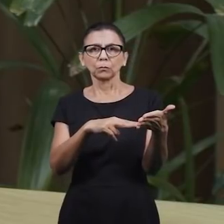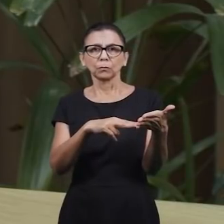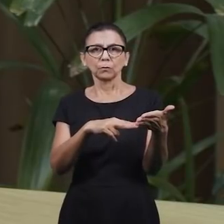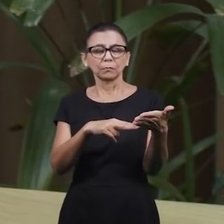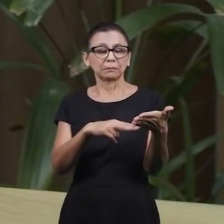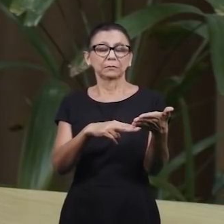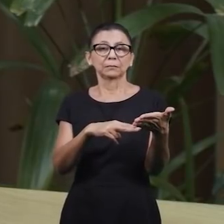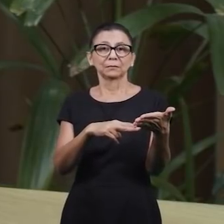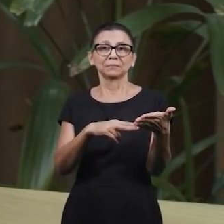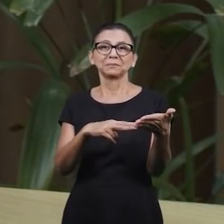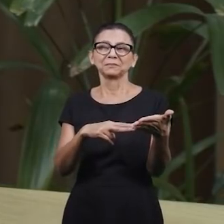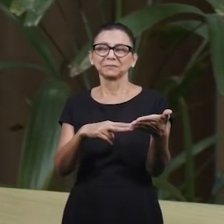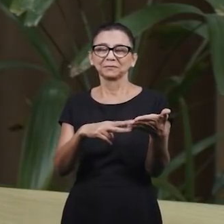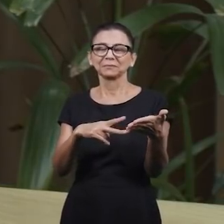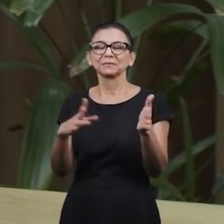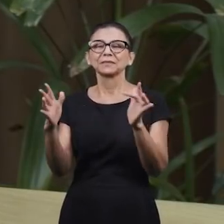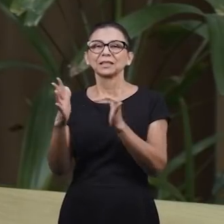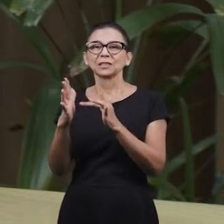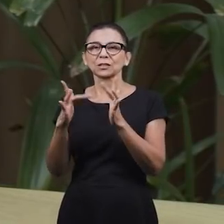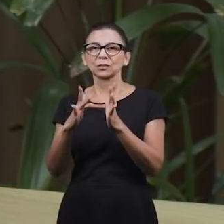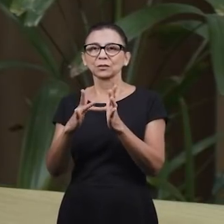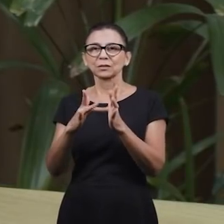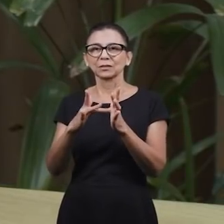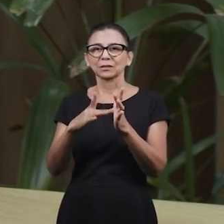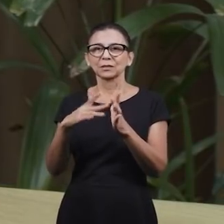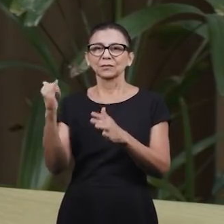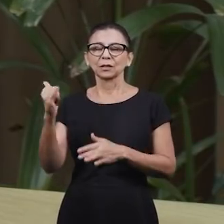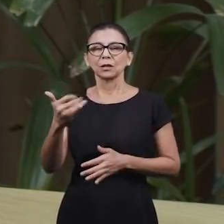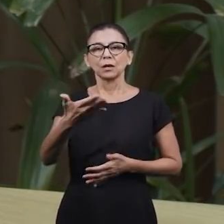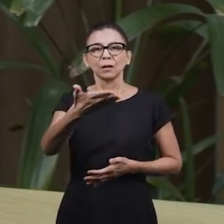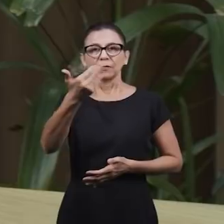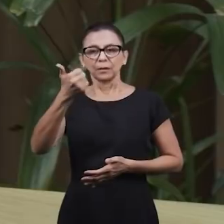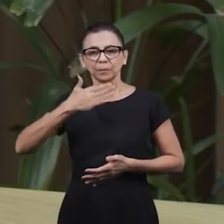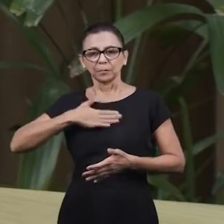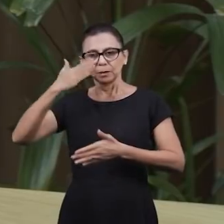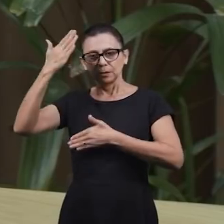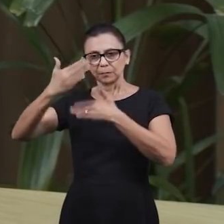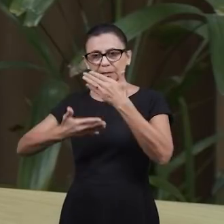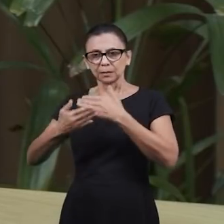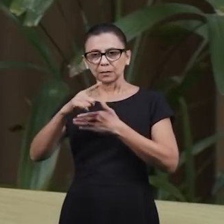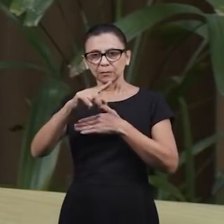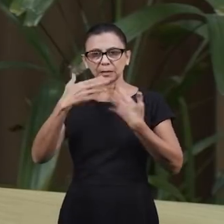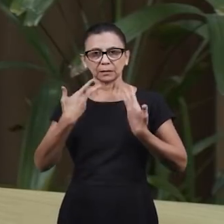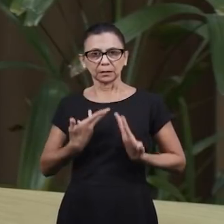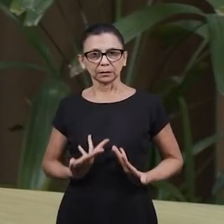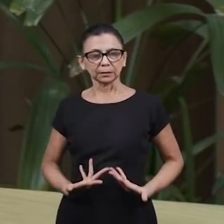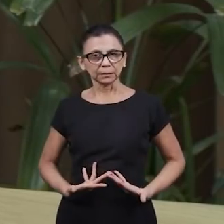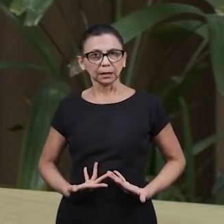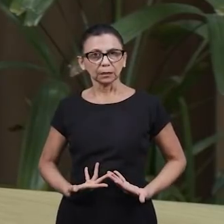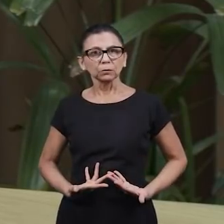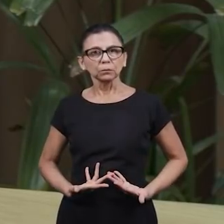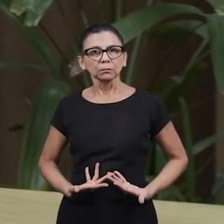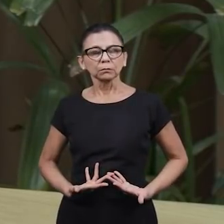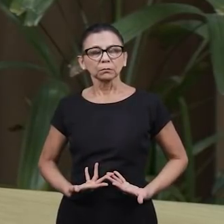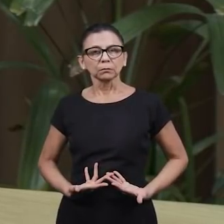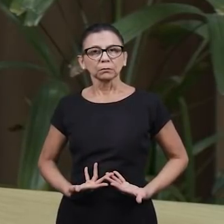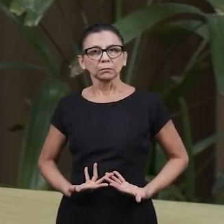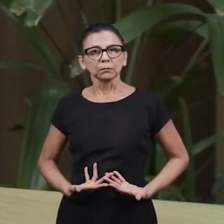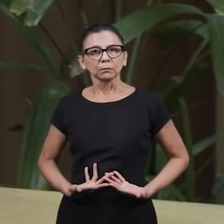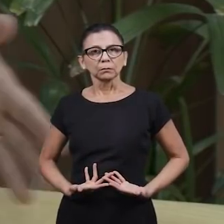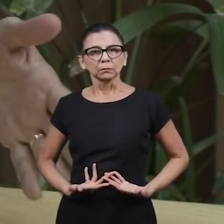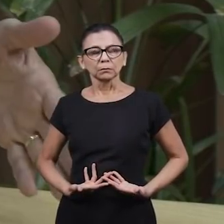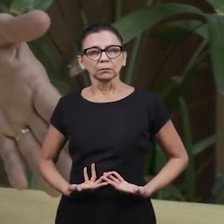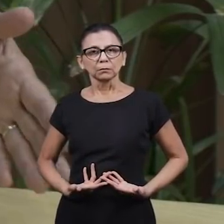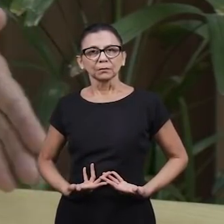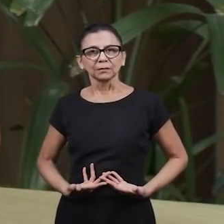dizendo: vinde a mim, vós que estáis cansados, sobrecarregados, e eu vos aliviarei. E se converteu. Na mesma